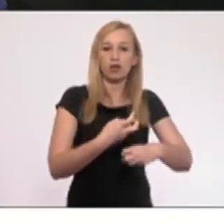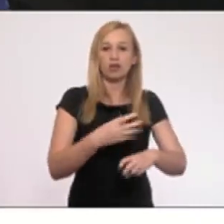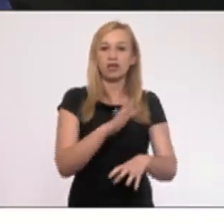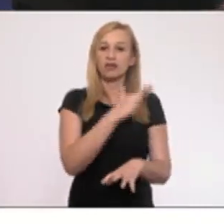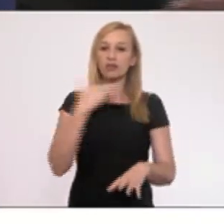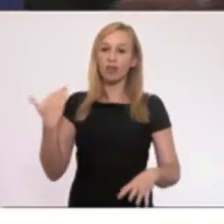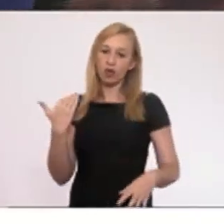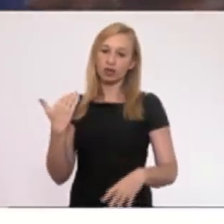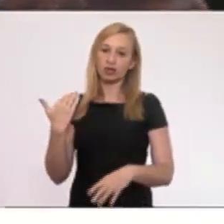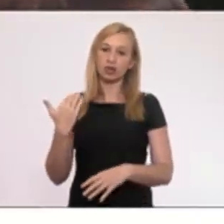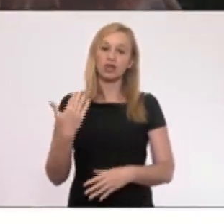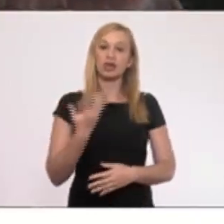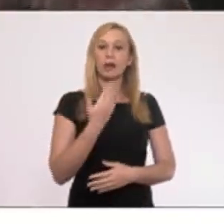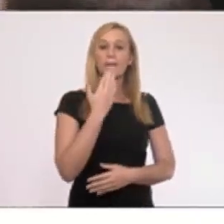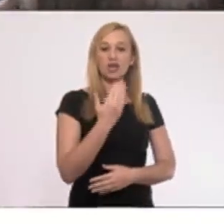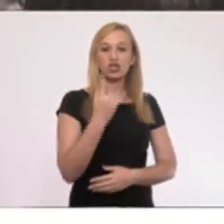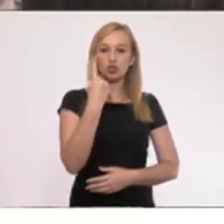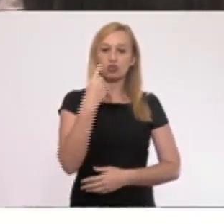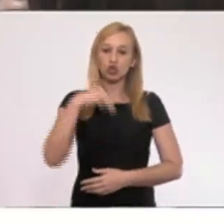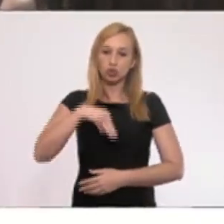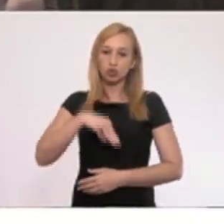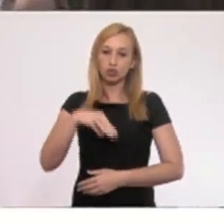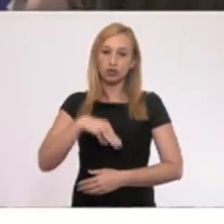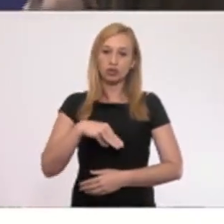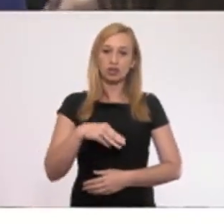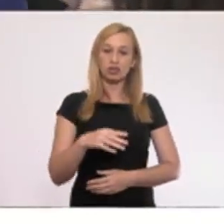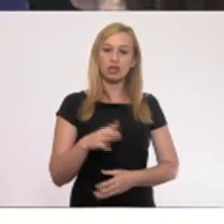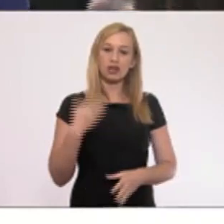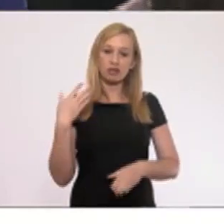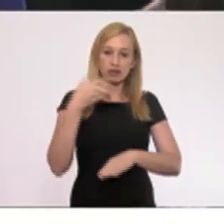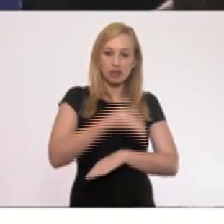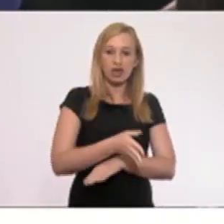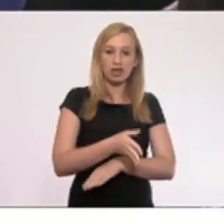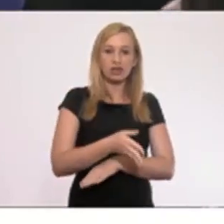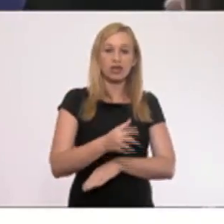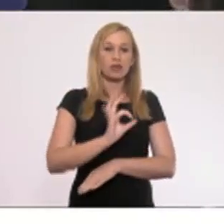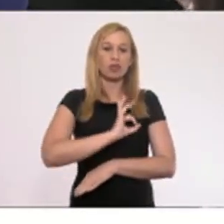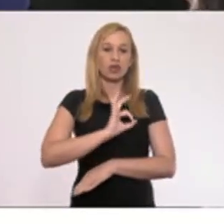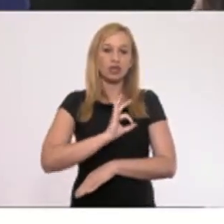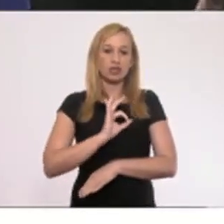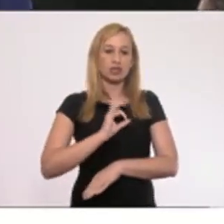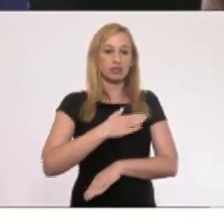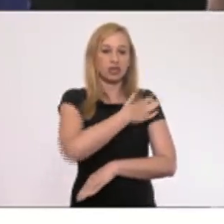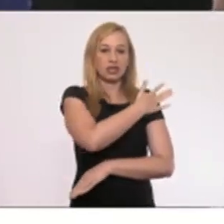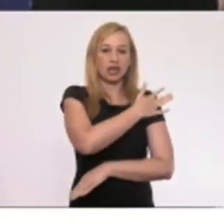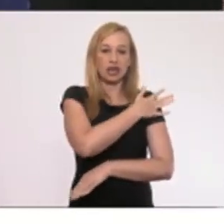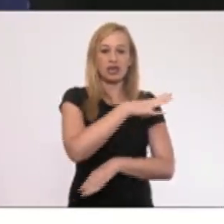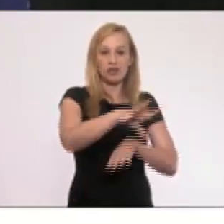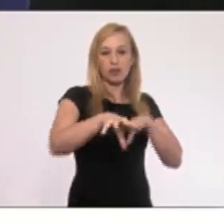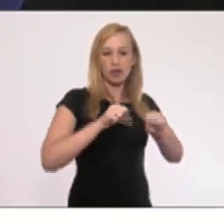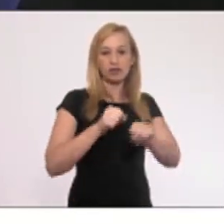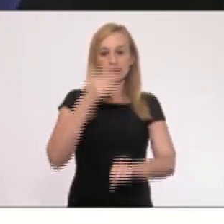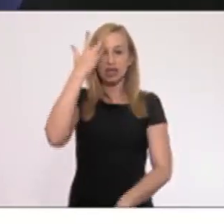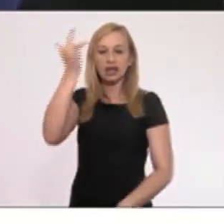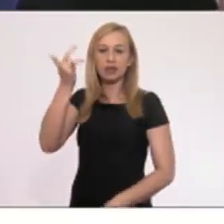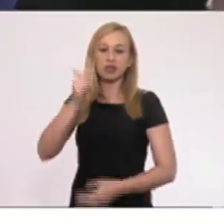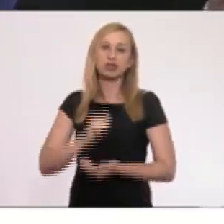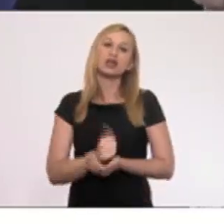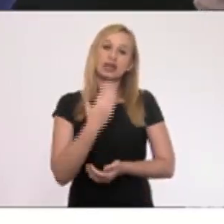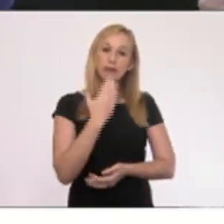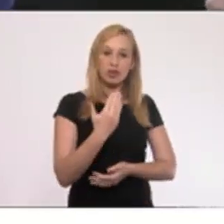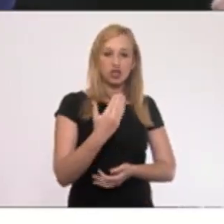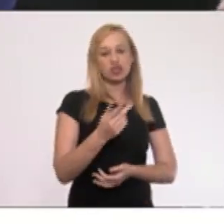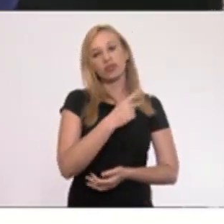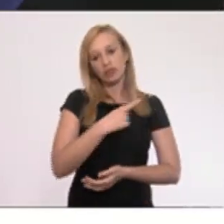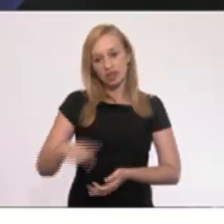em homenagem a esse jovem que iria ingressar para a Polícia Militar e que a formatura dele seria amanhã. Então, eu ia pedir ao nobre presidente